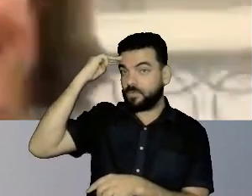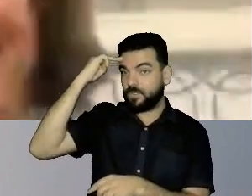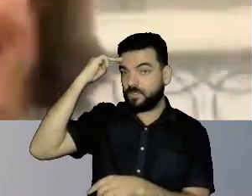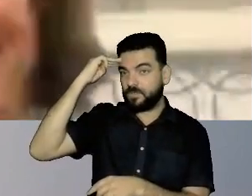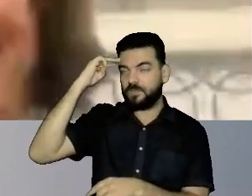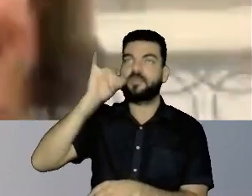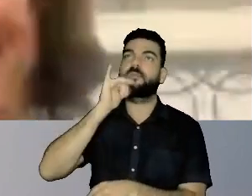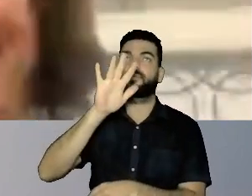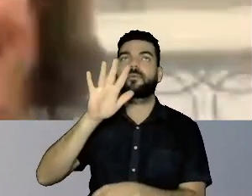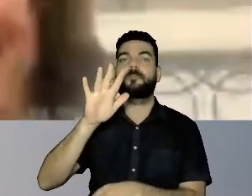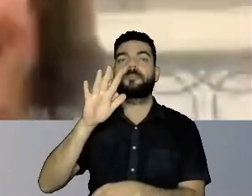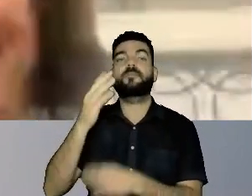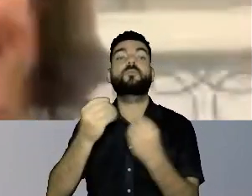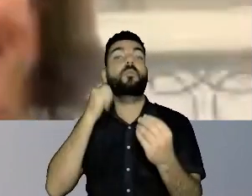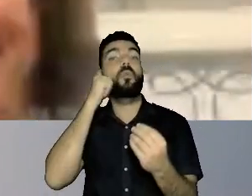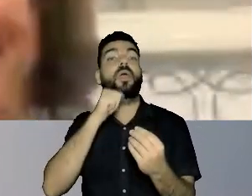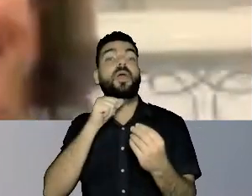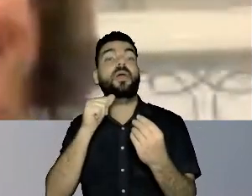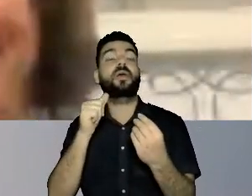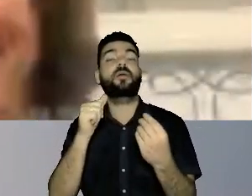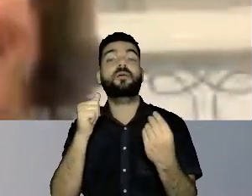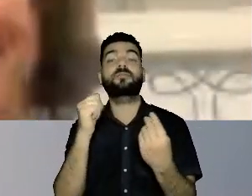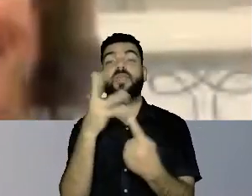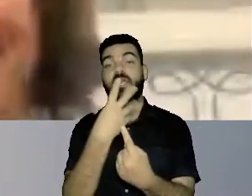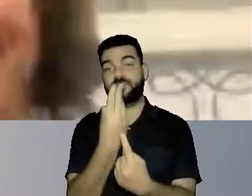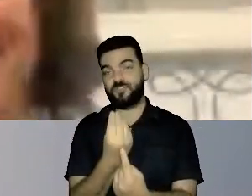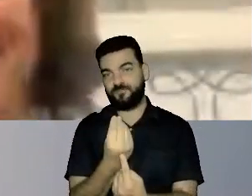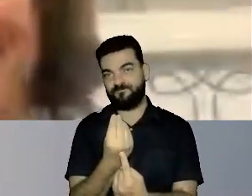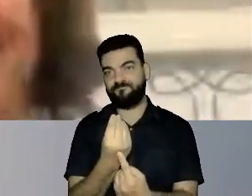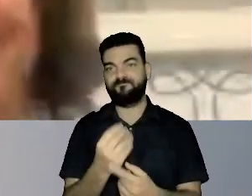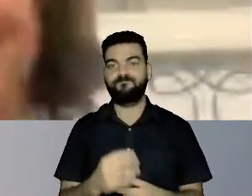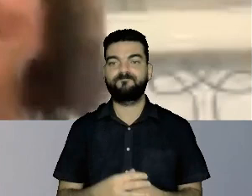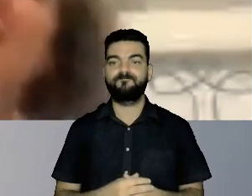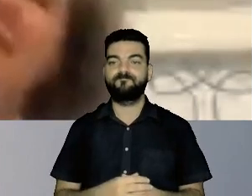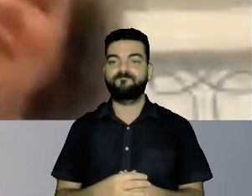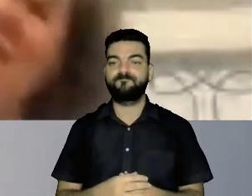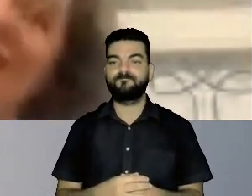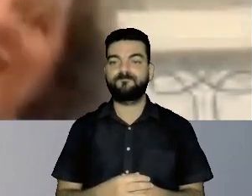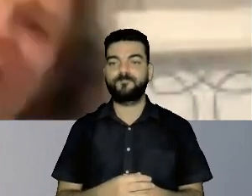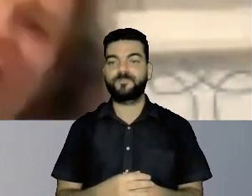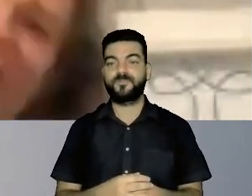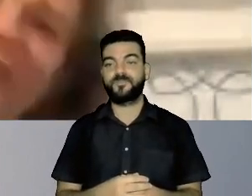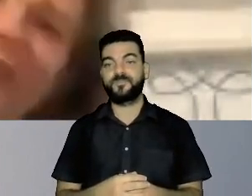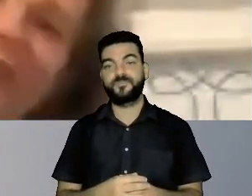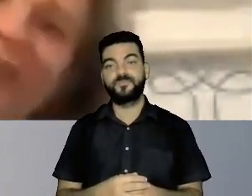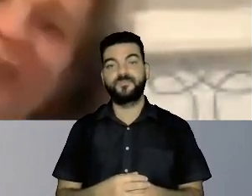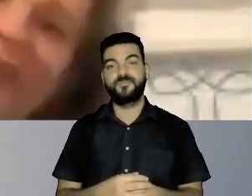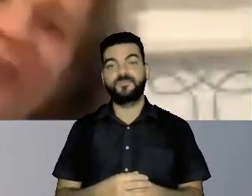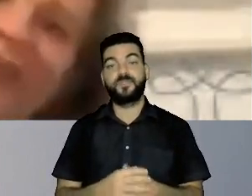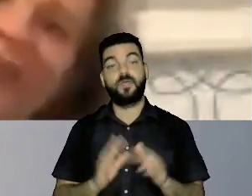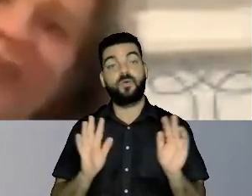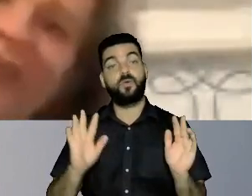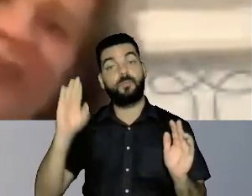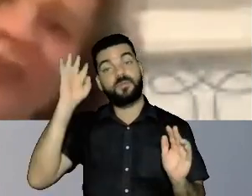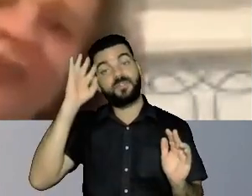das mulheres e também da memória sobre a questão das mulheres artistas. Por